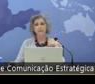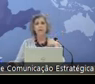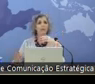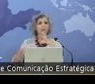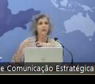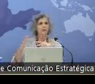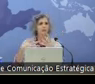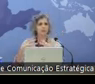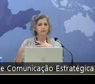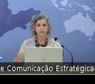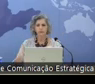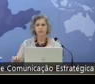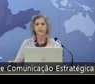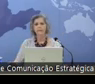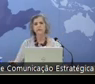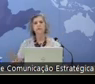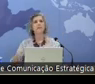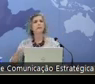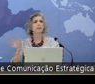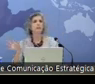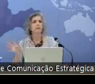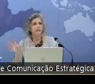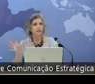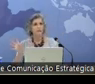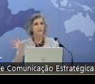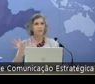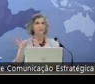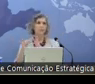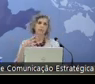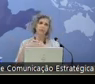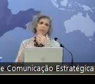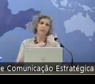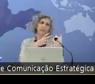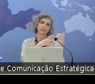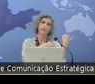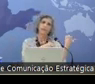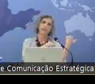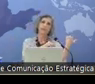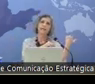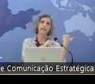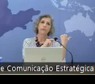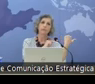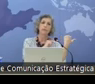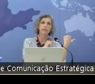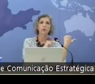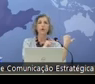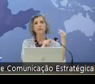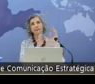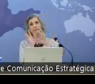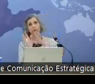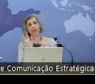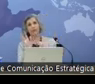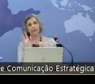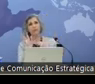fevereiro como eu falei isso muda muito e 193 tinham saído então provavelmente gestantes que tinha entrado em meses anteriores